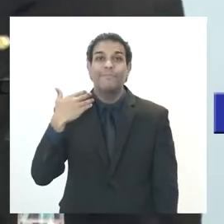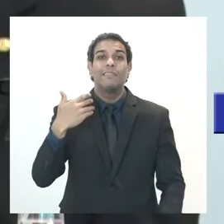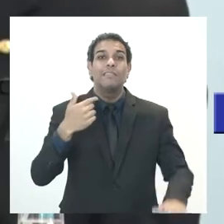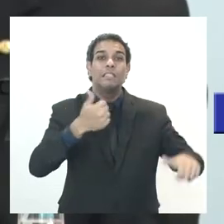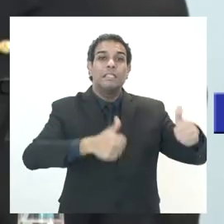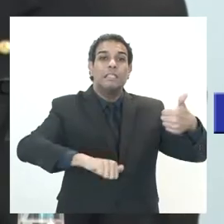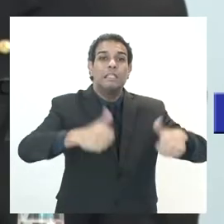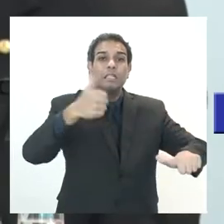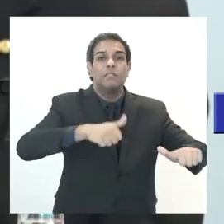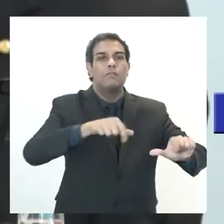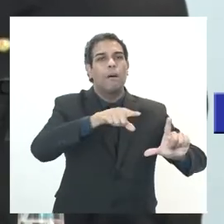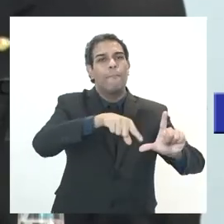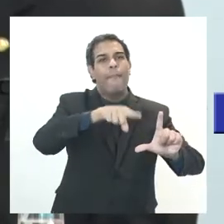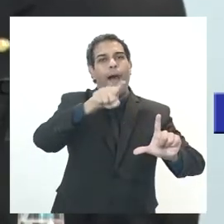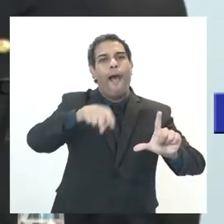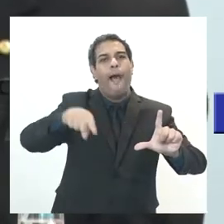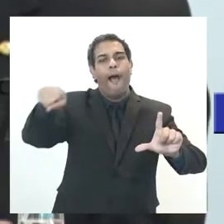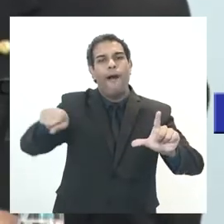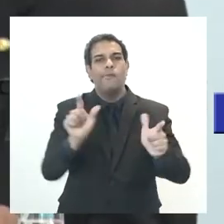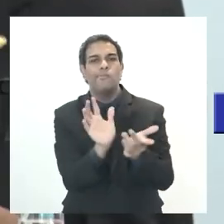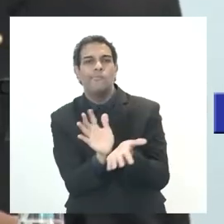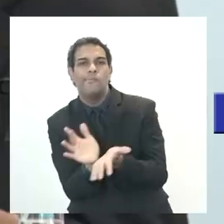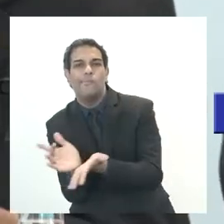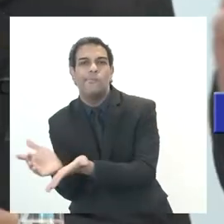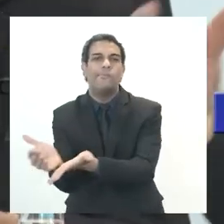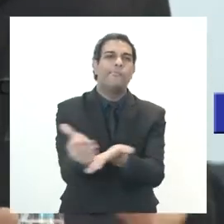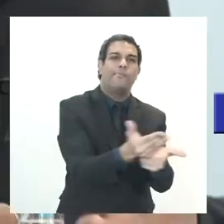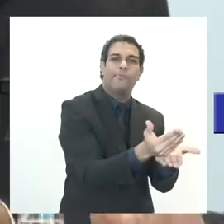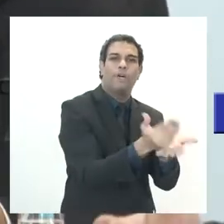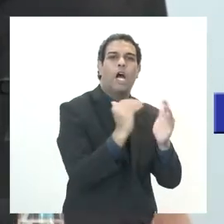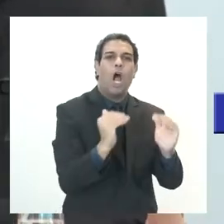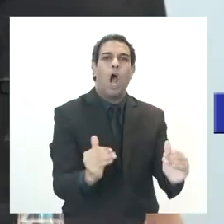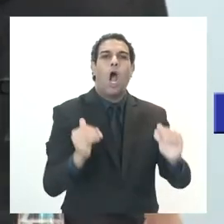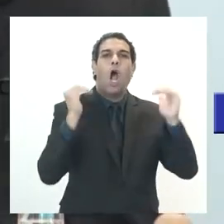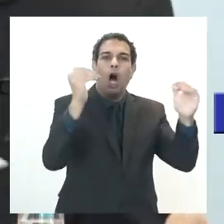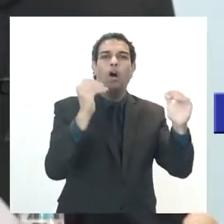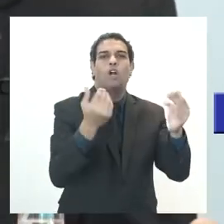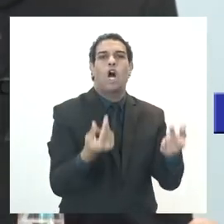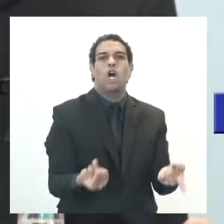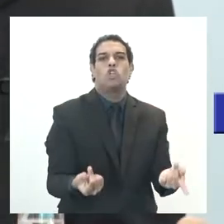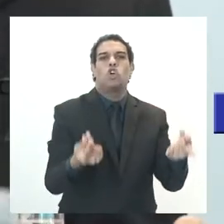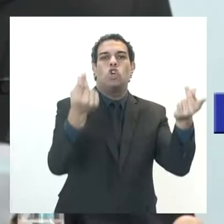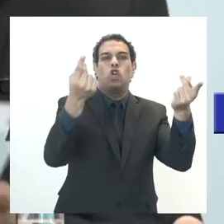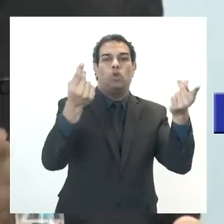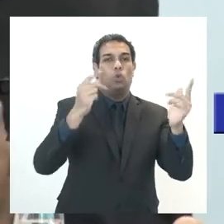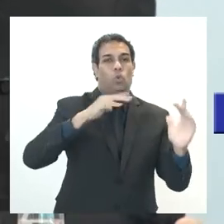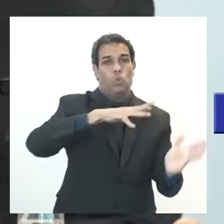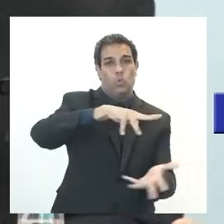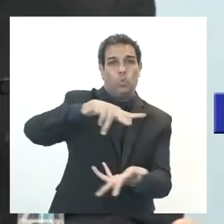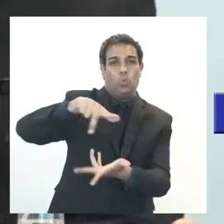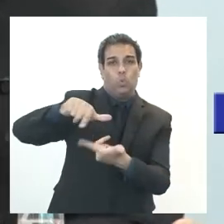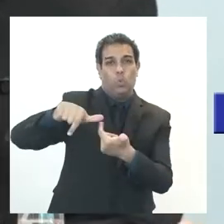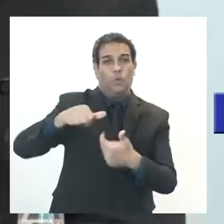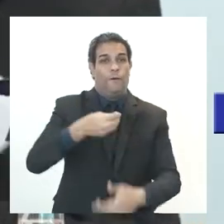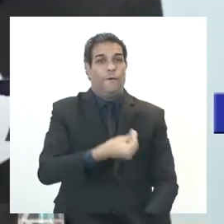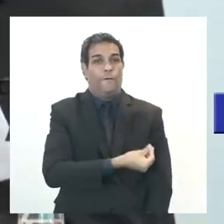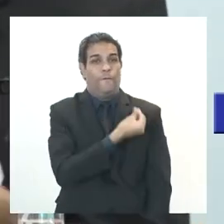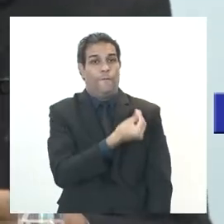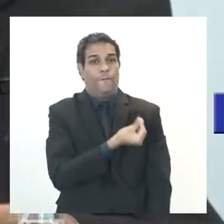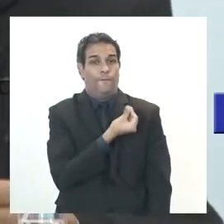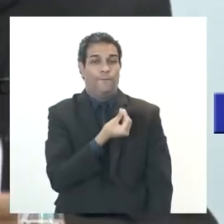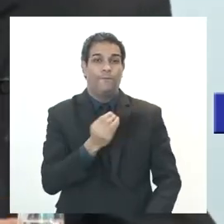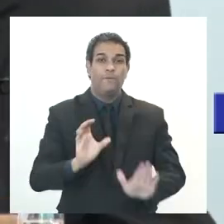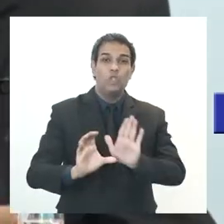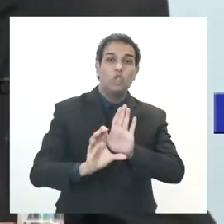analisa a riqueza e o acúmulo de riqueza dos milionários do mundo o milionário e segundo